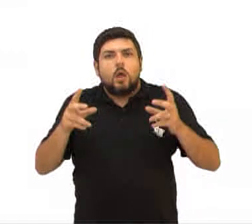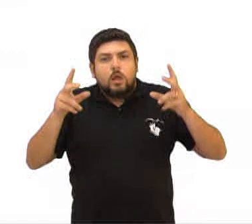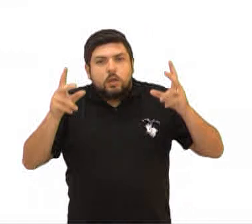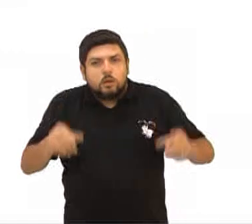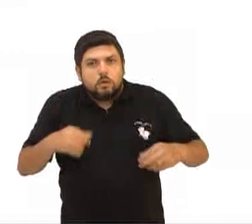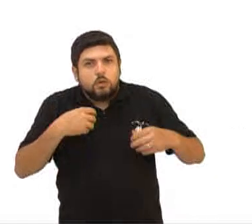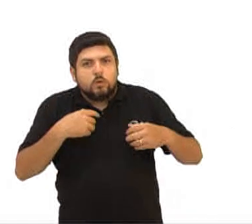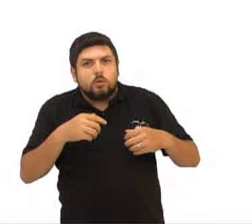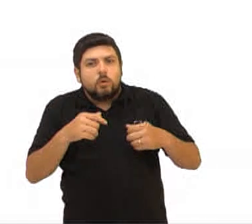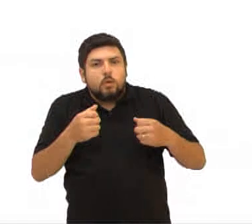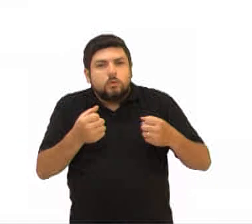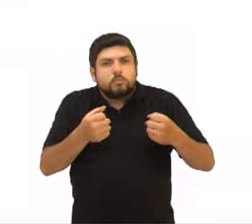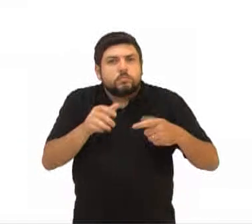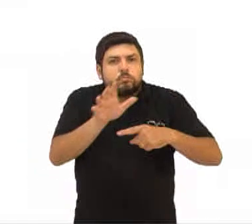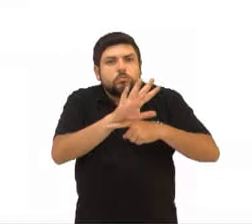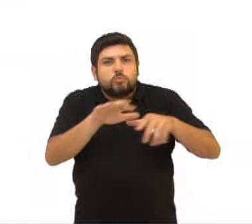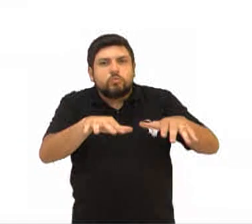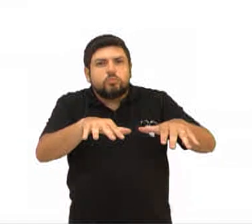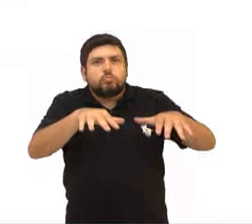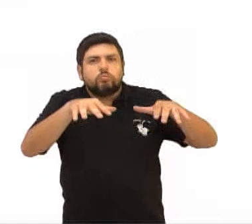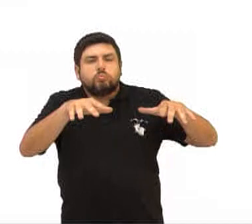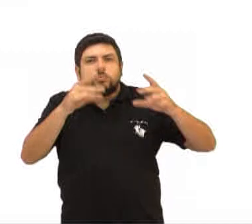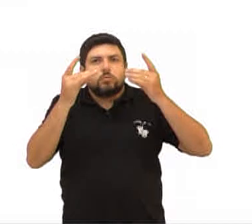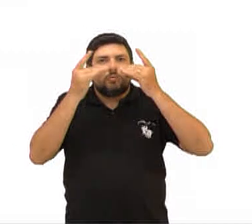e cresce, gigantesco,